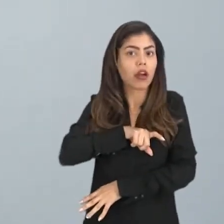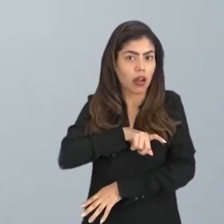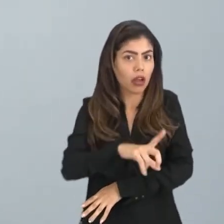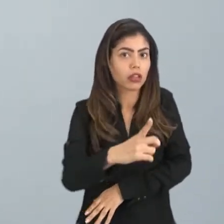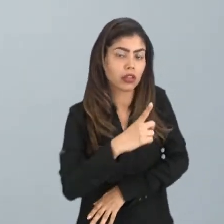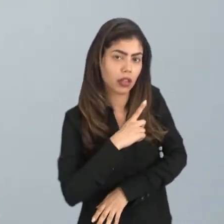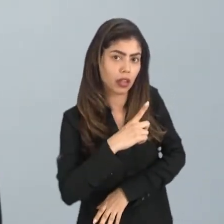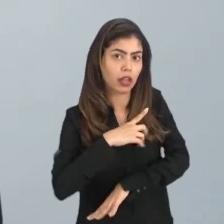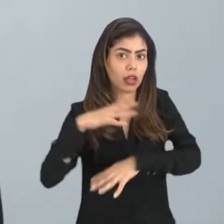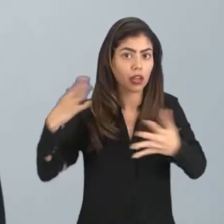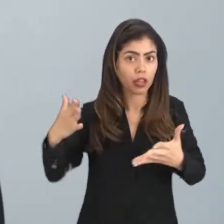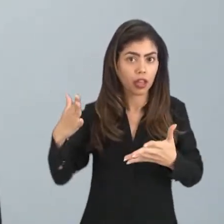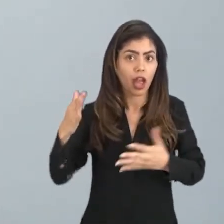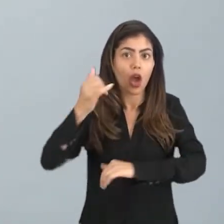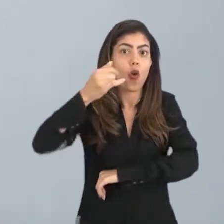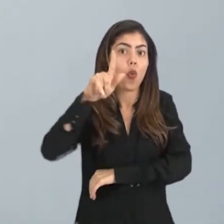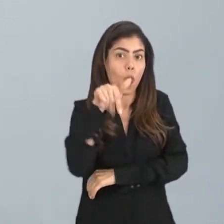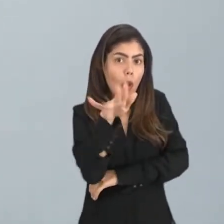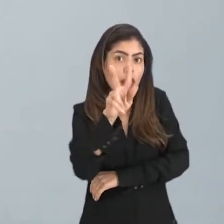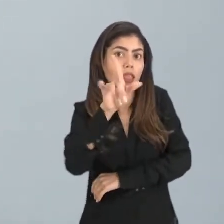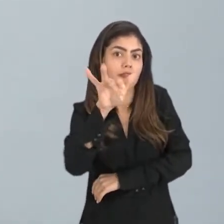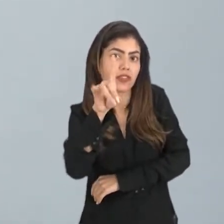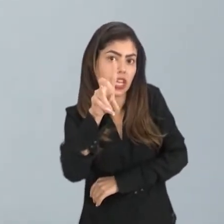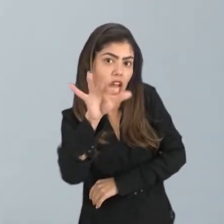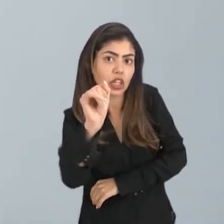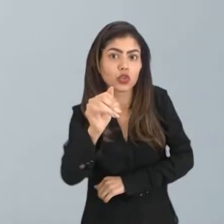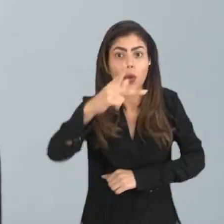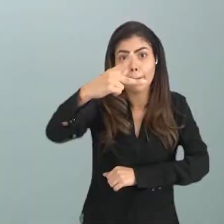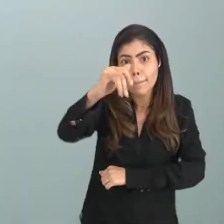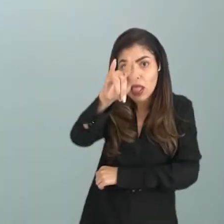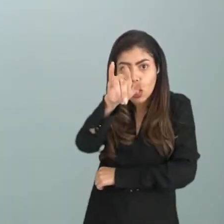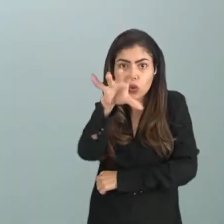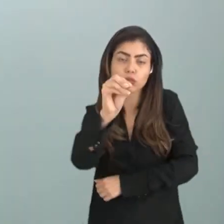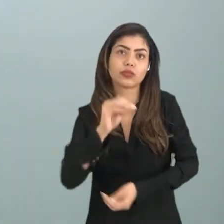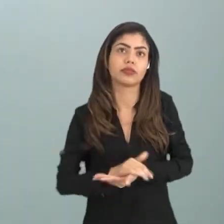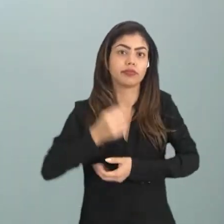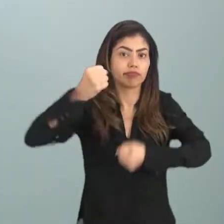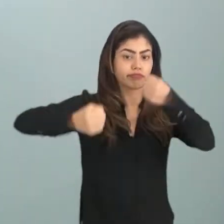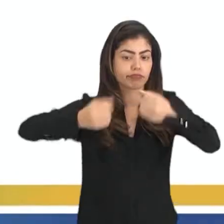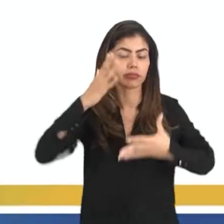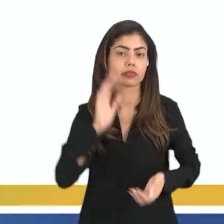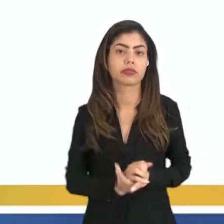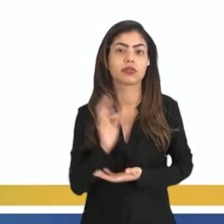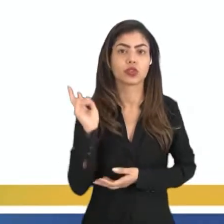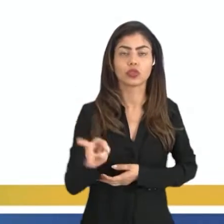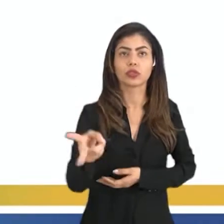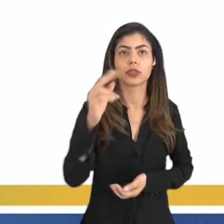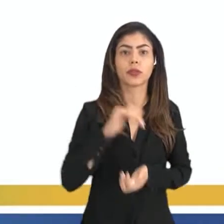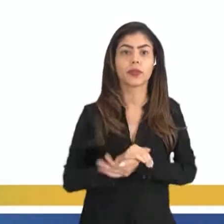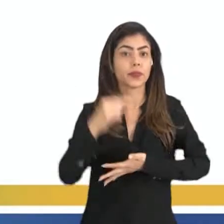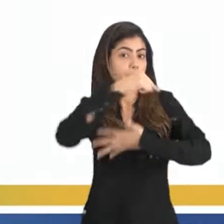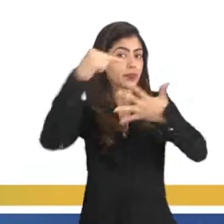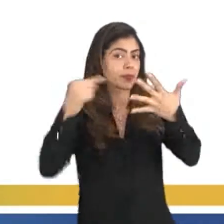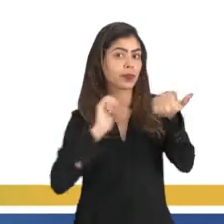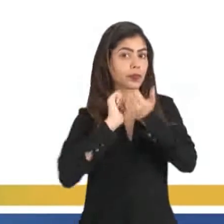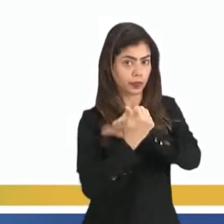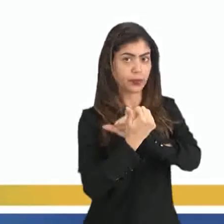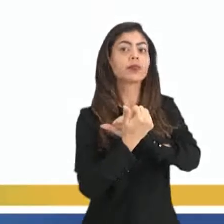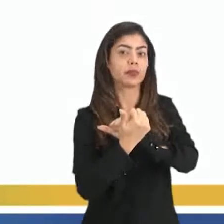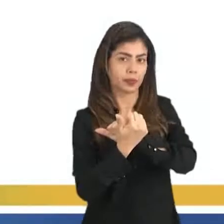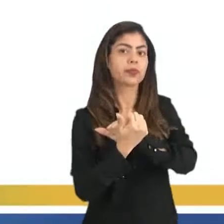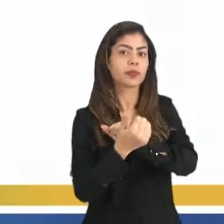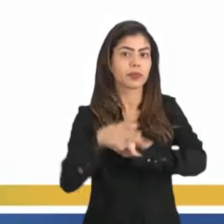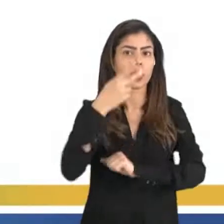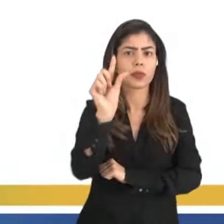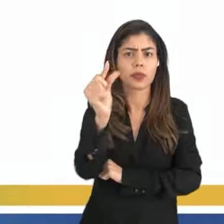que serem qualificados, né? Os pilotos. Então, continuando, né? Nós temos as modalidades do esporte, né? A gente